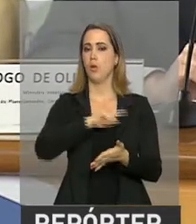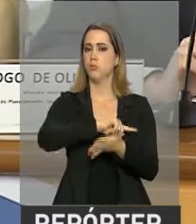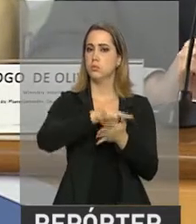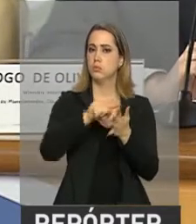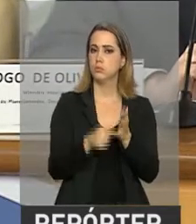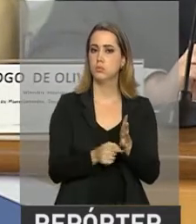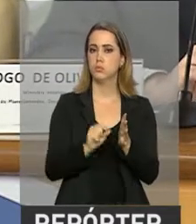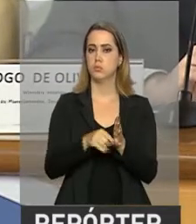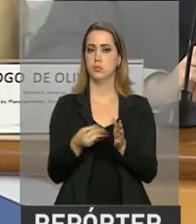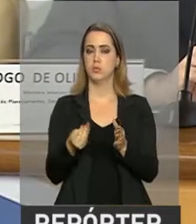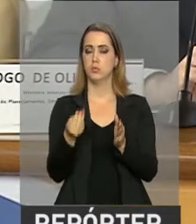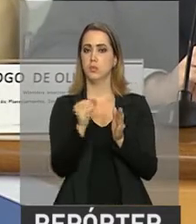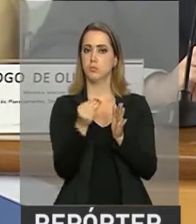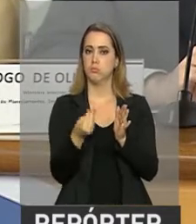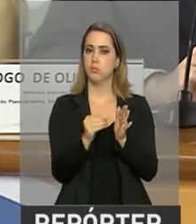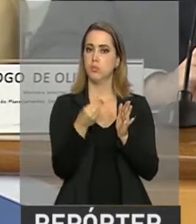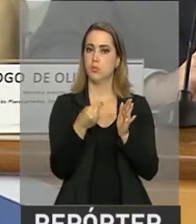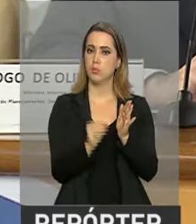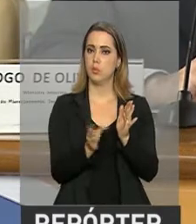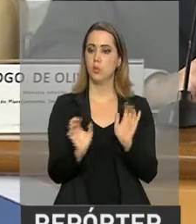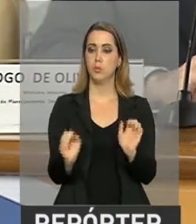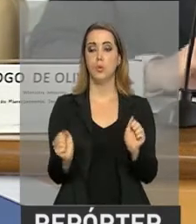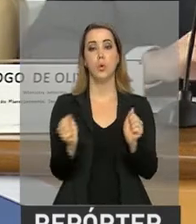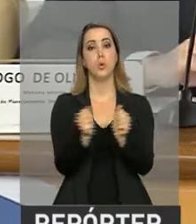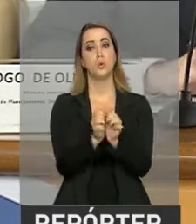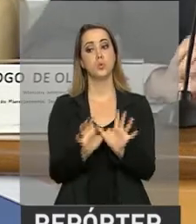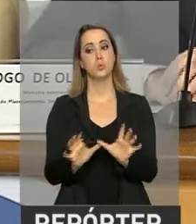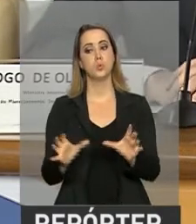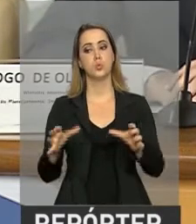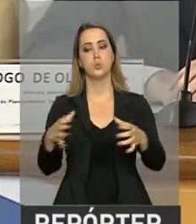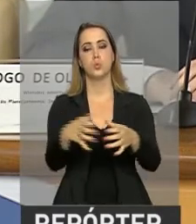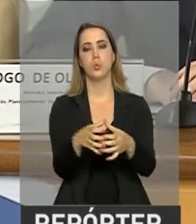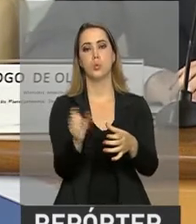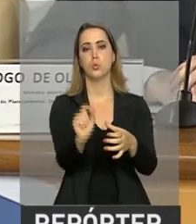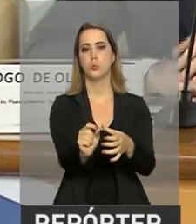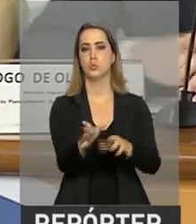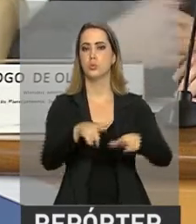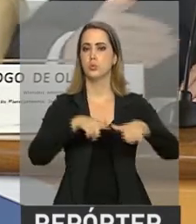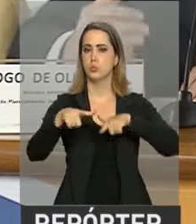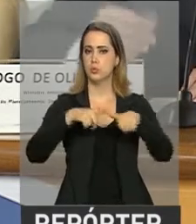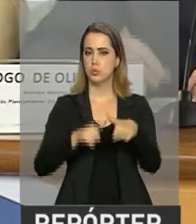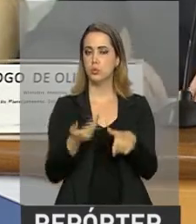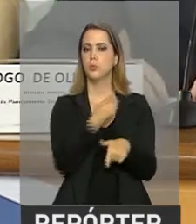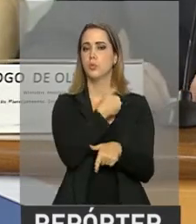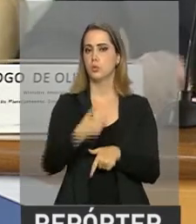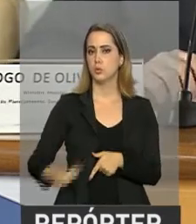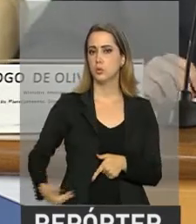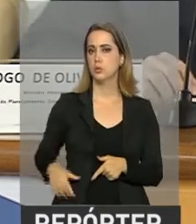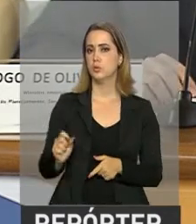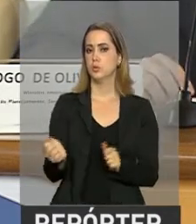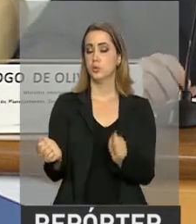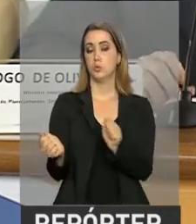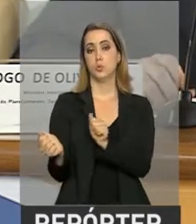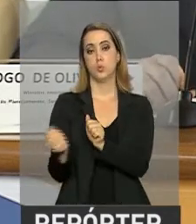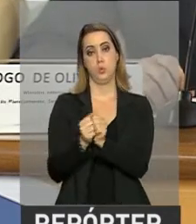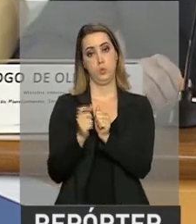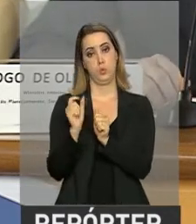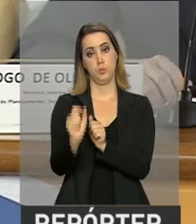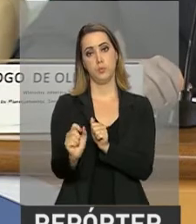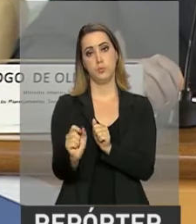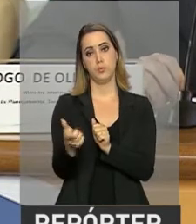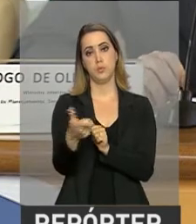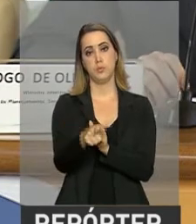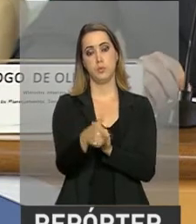provisória que compõem como eu disse o conjunto de ações que o governo vem tomando em conjunto com a